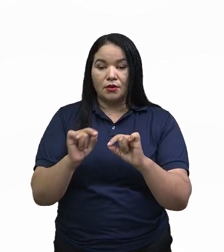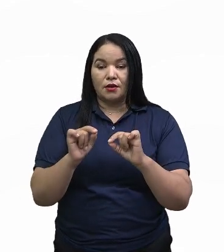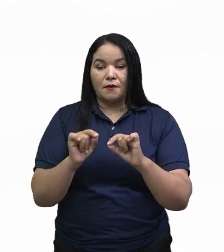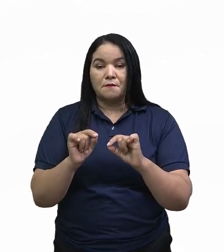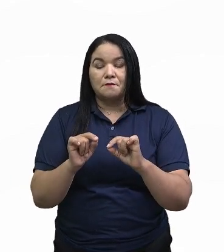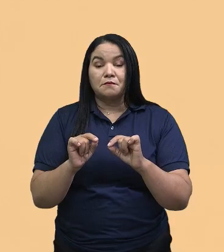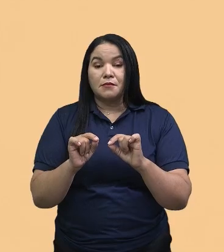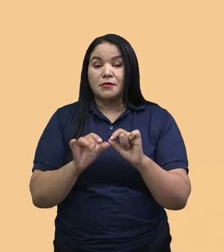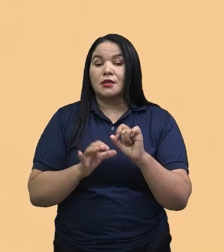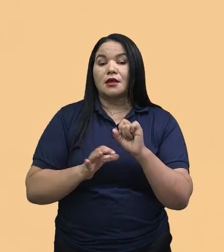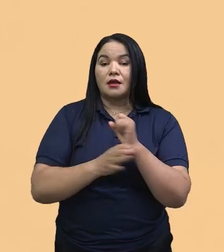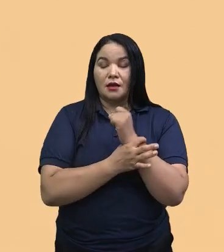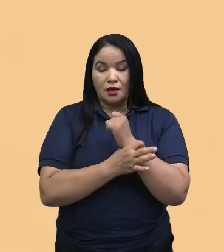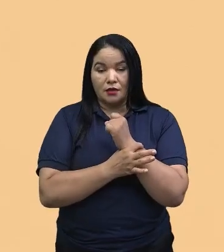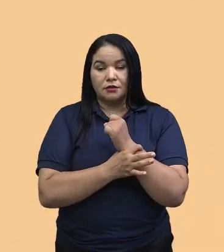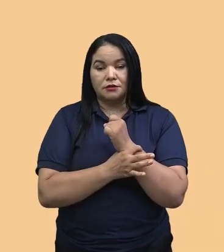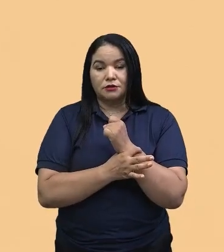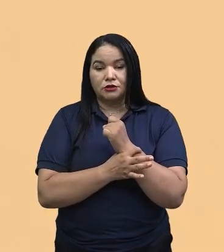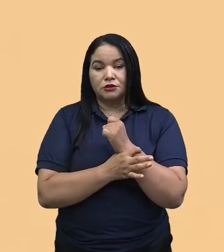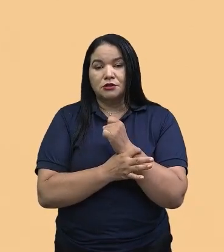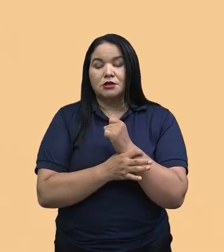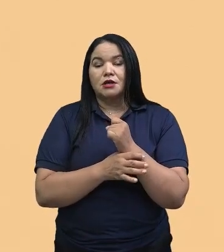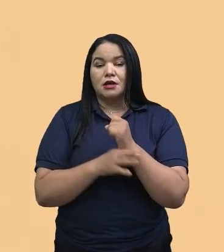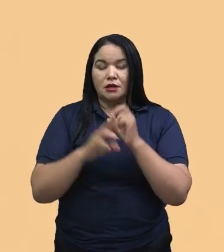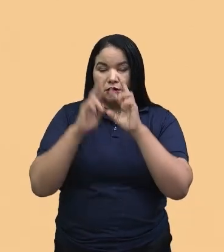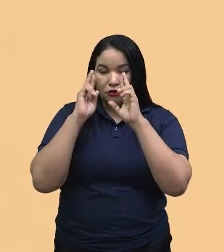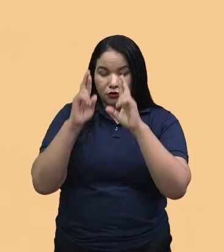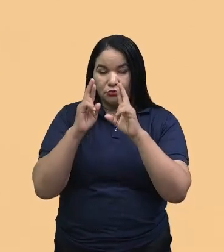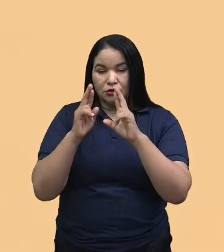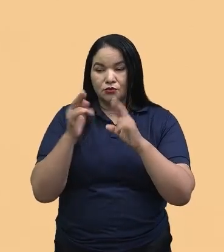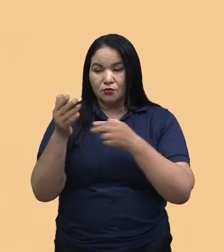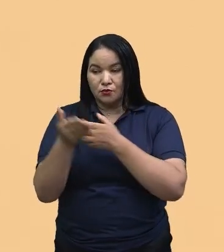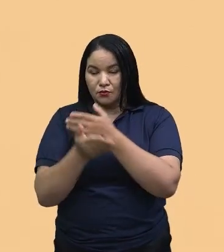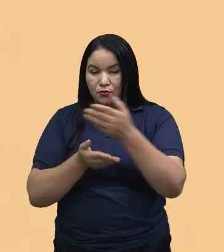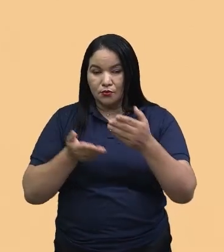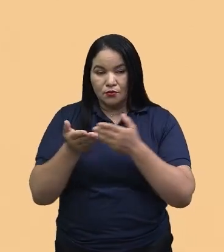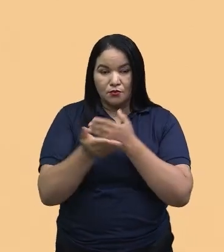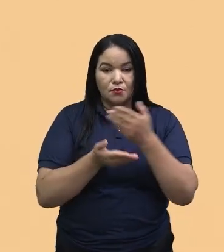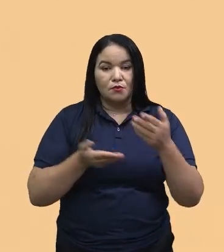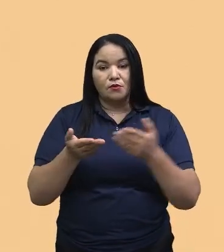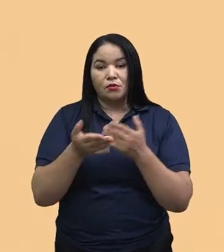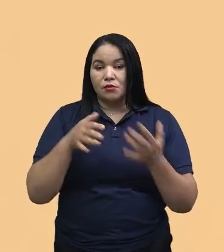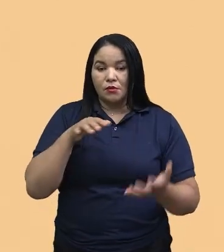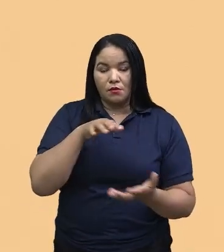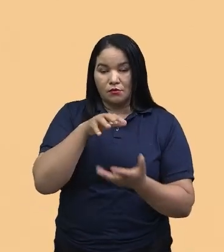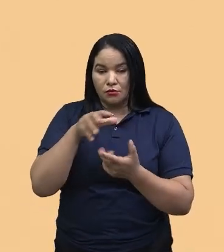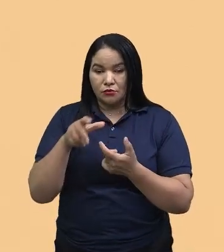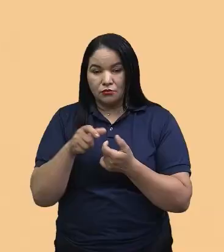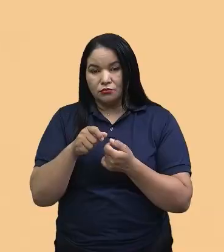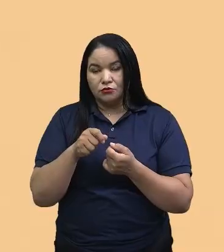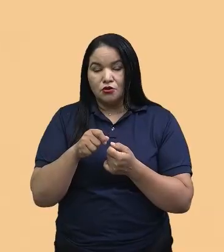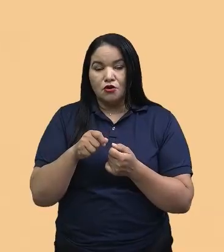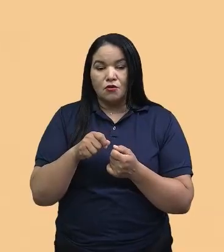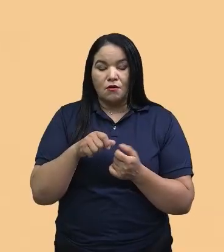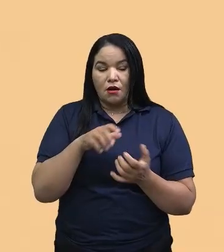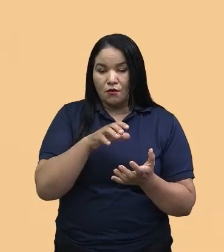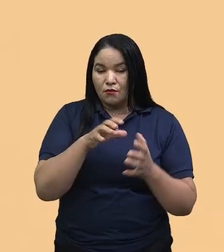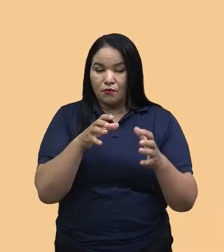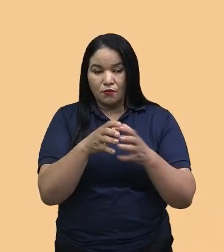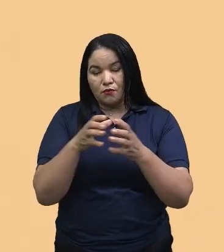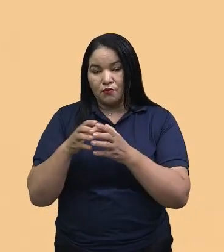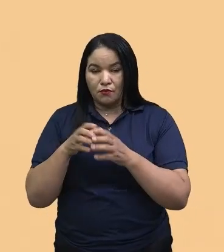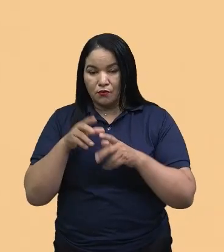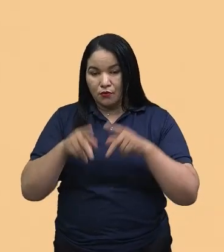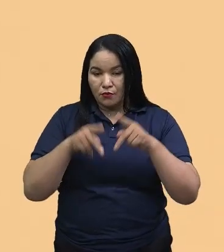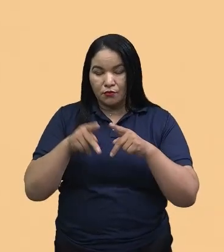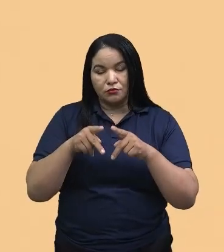a garantia desse respeito mútuo no mundo, e não somente entre as nações, mas, como